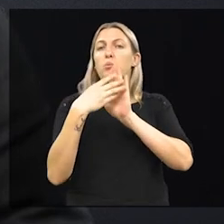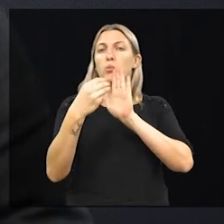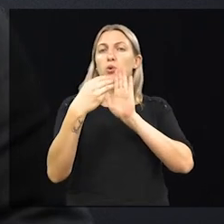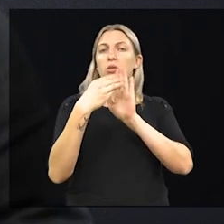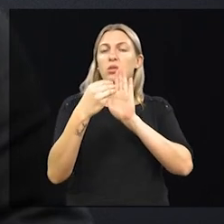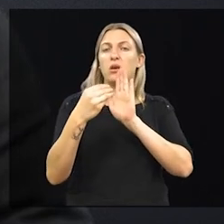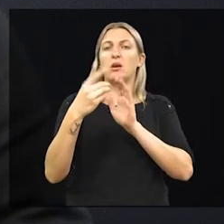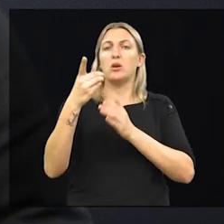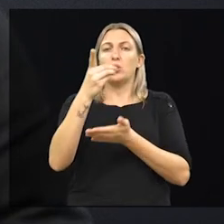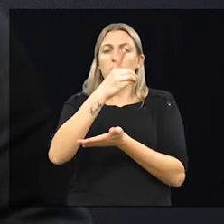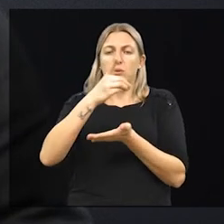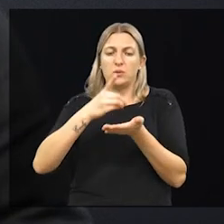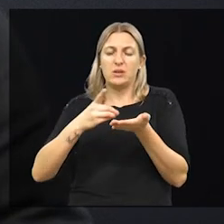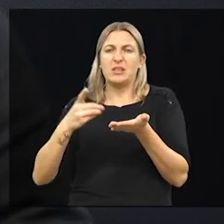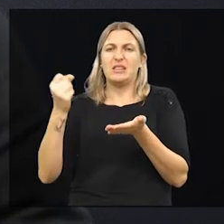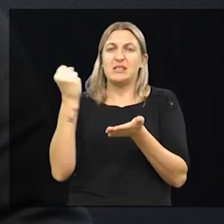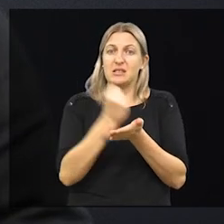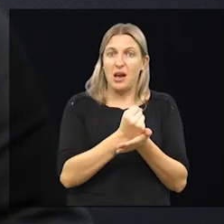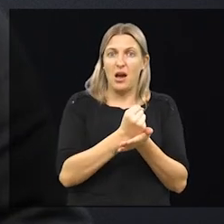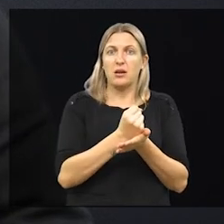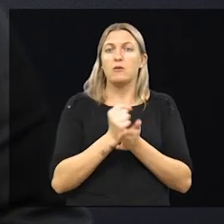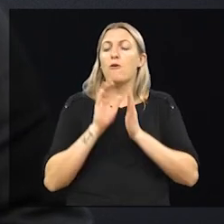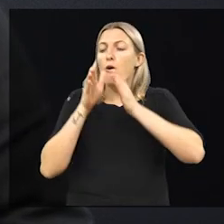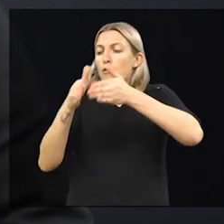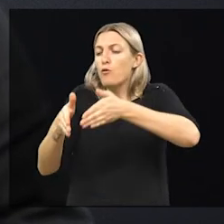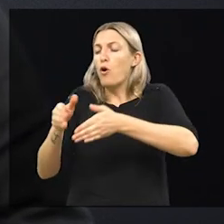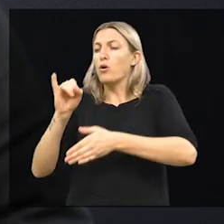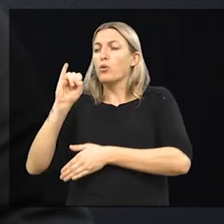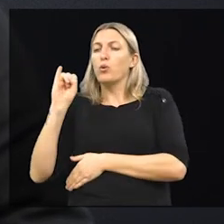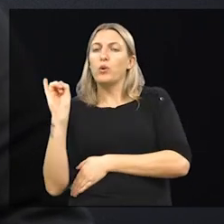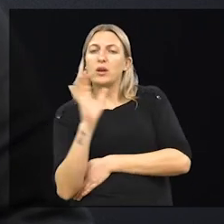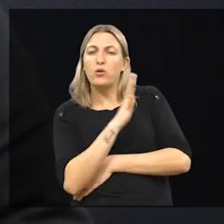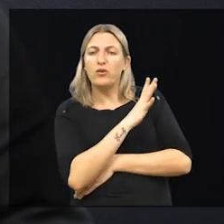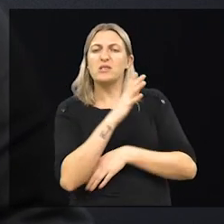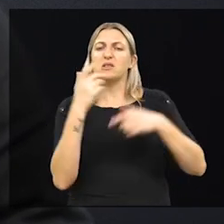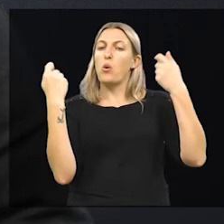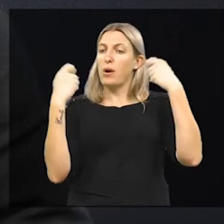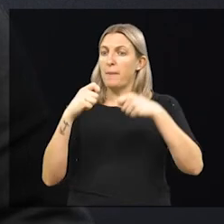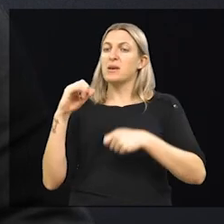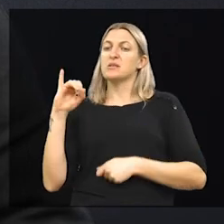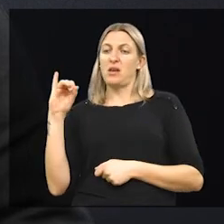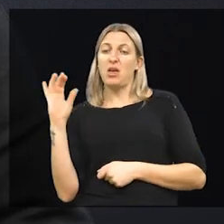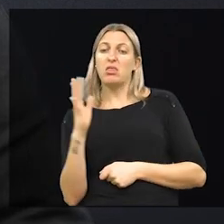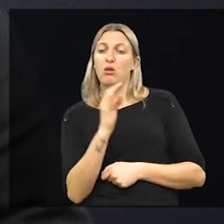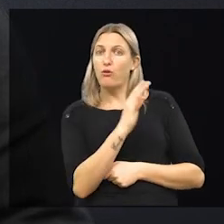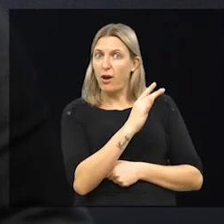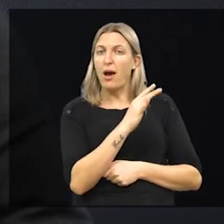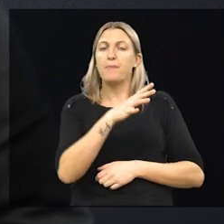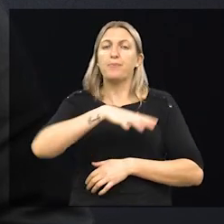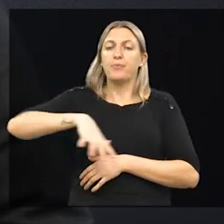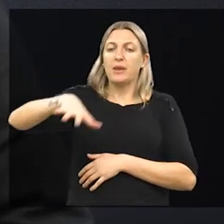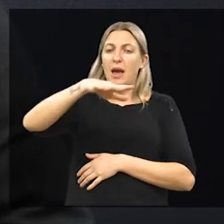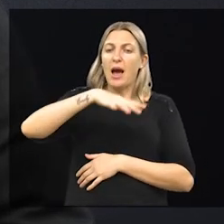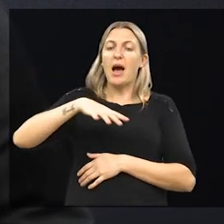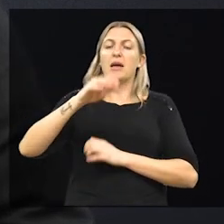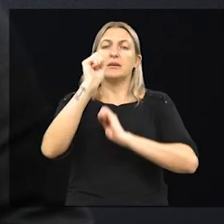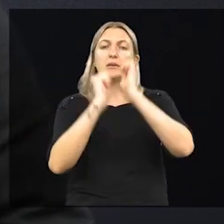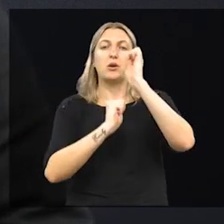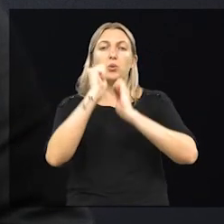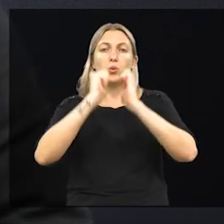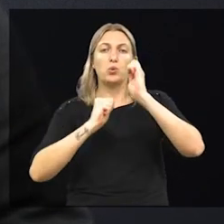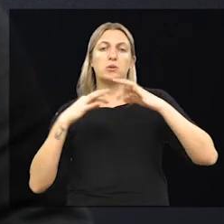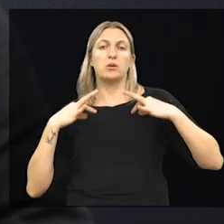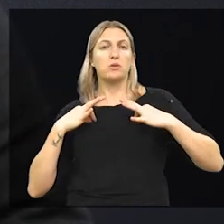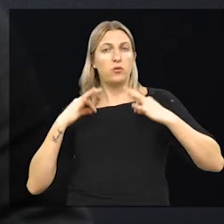idade que é a capacidade de inovar né voltado para indústrias do vestuário também foi uma pesquisa